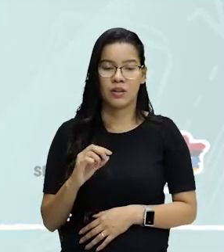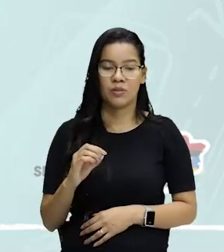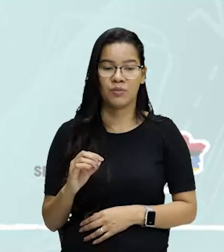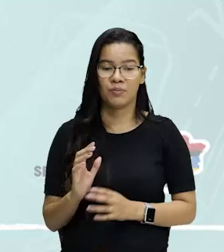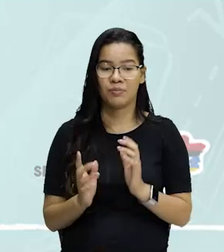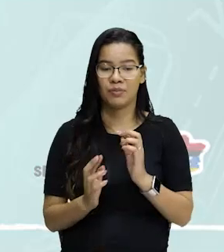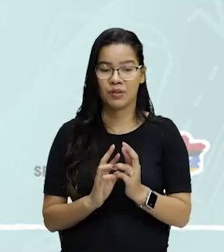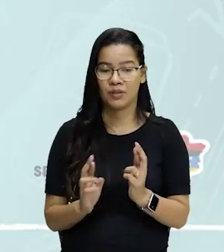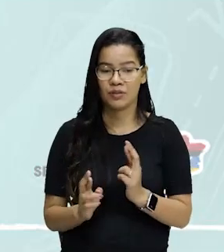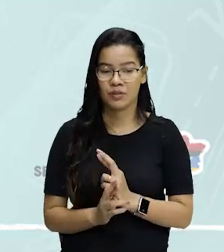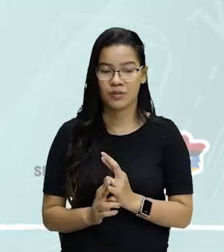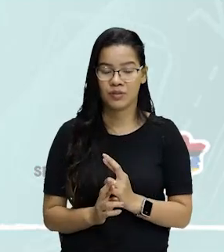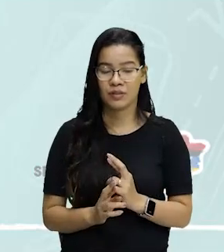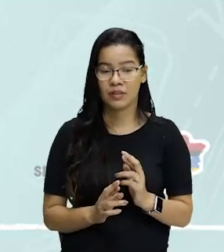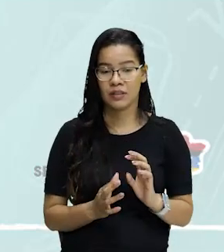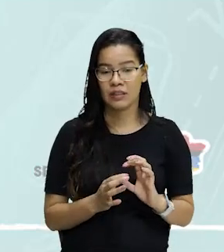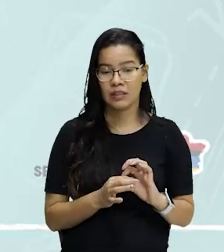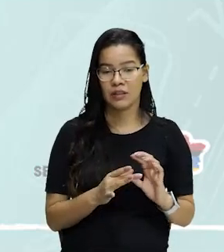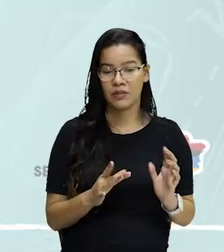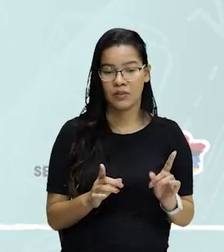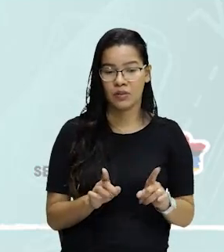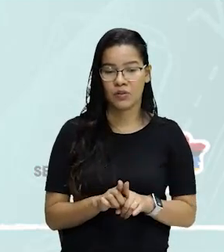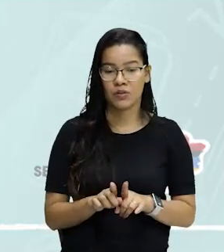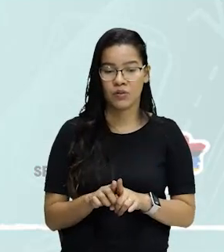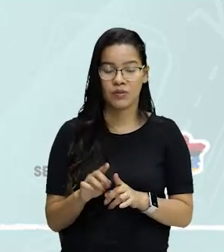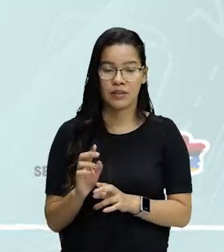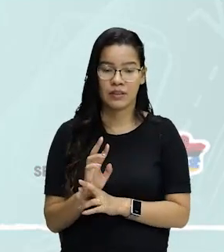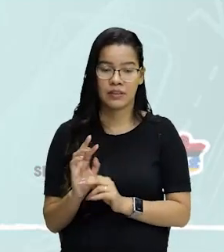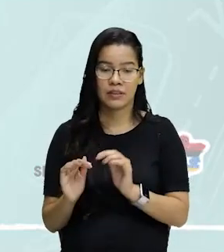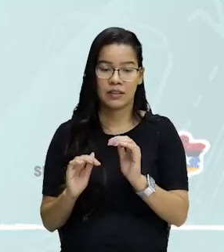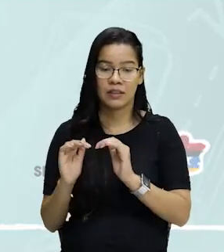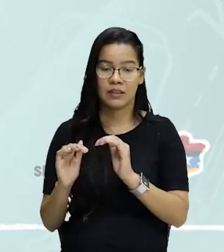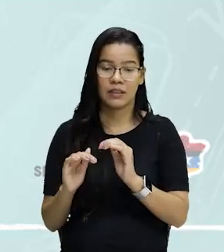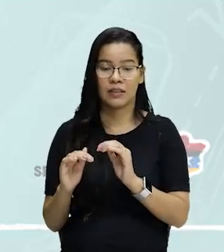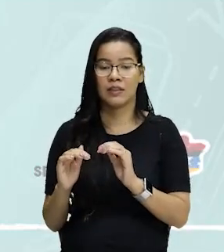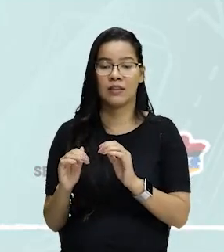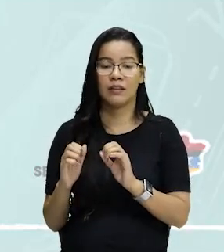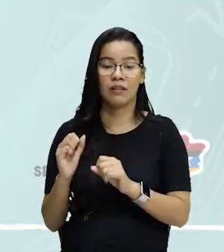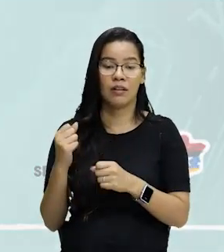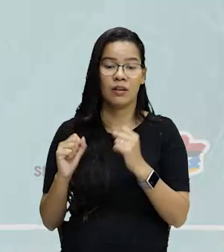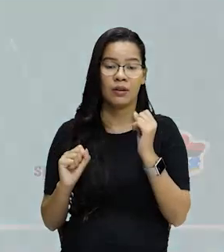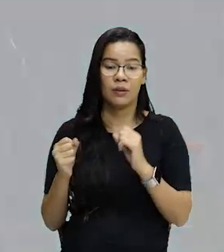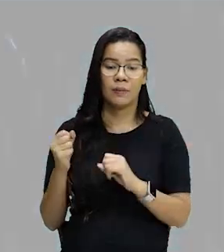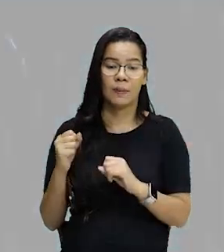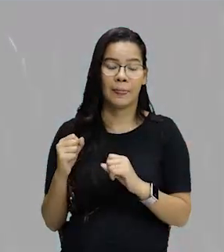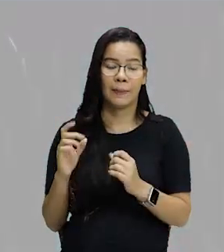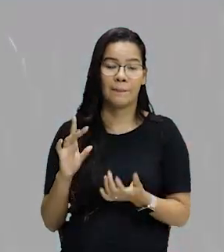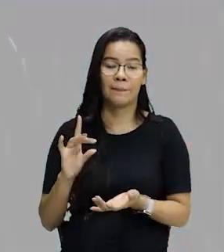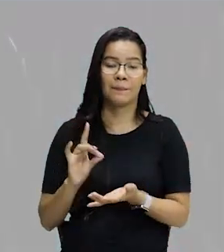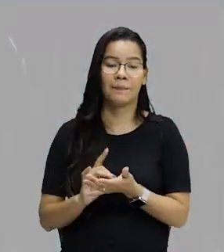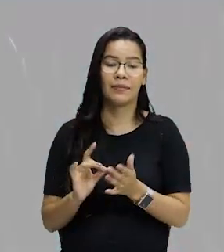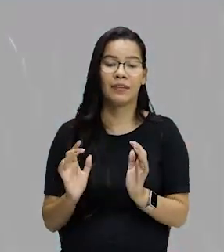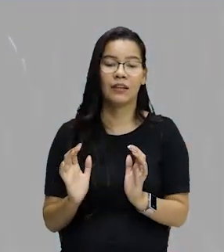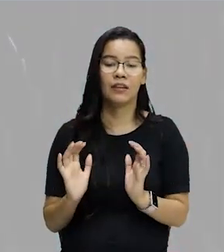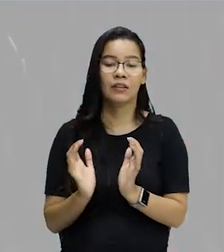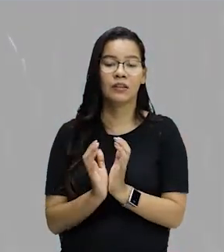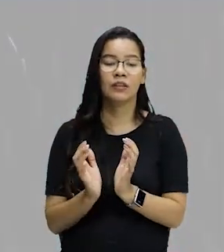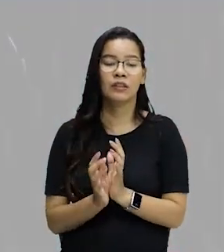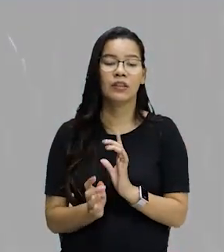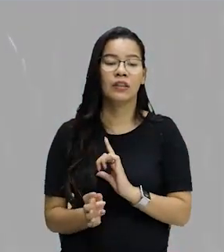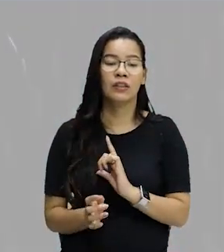misto de escalada livre com escalada esportiva, realizada em grupos, e tem